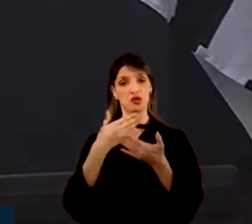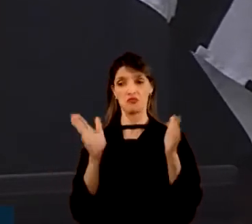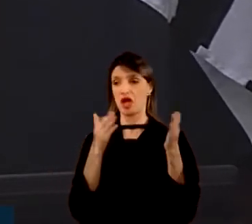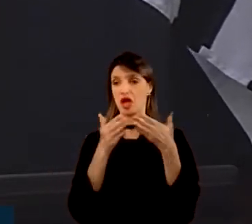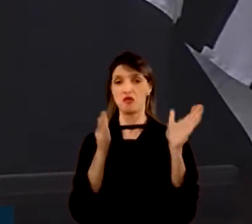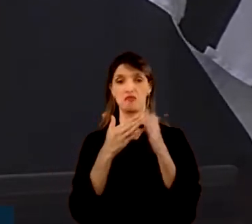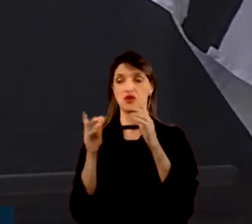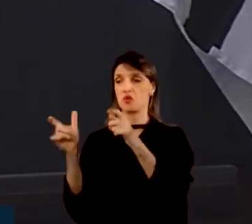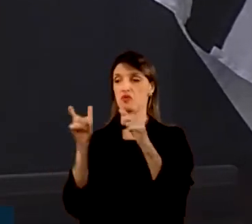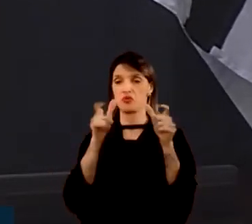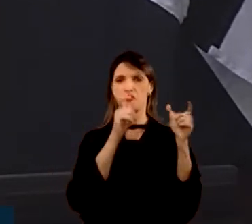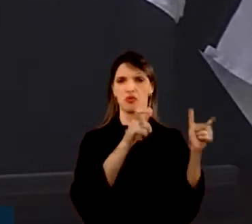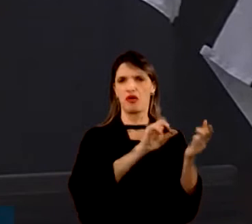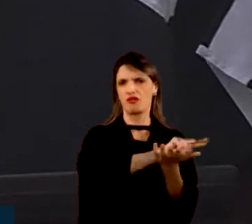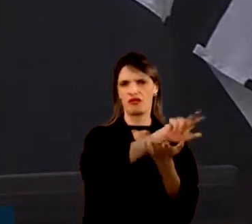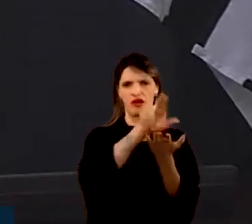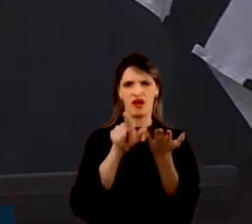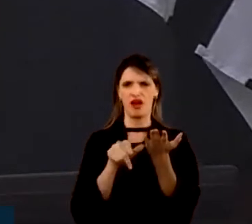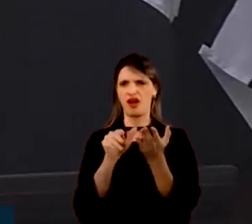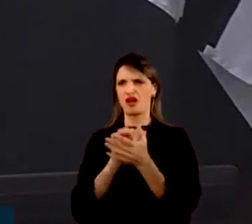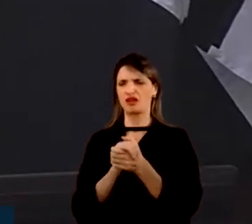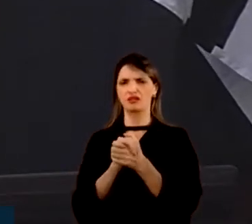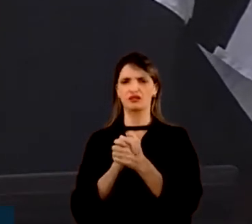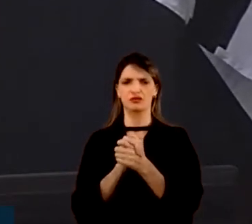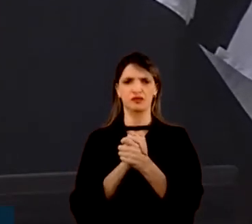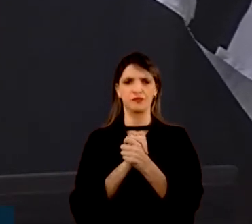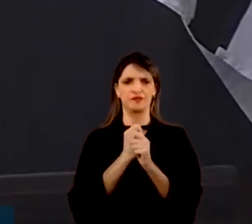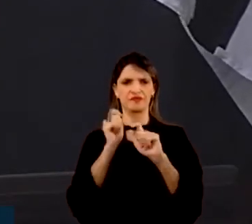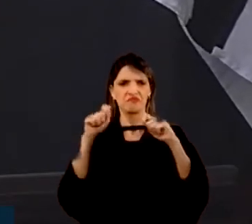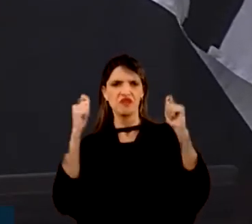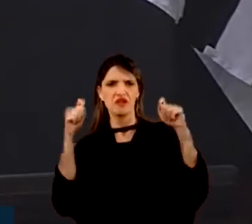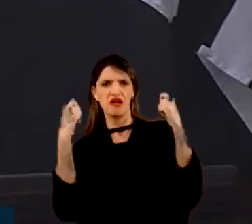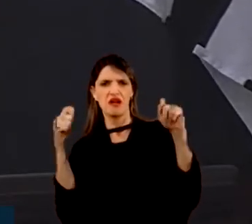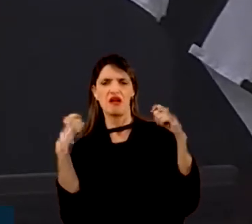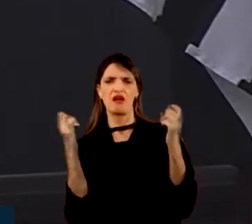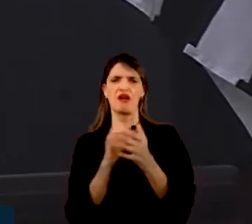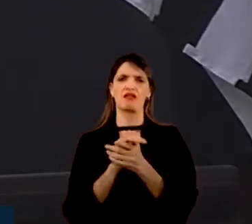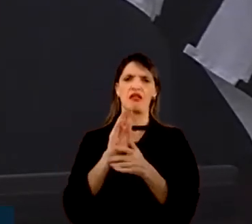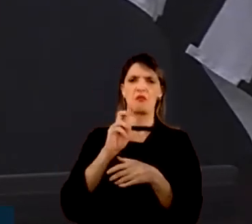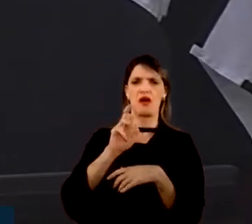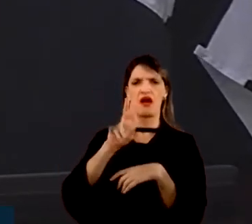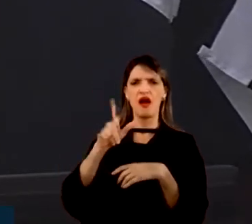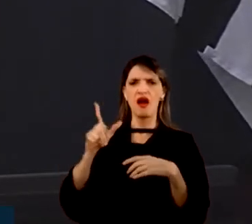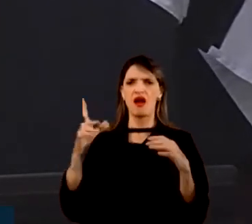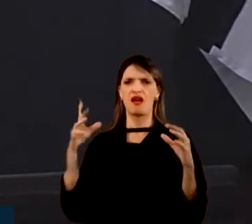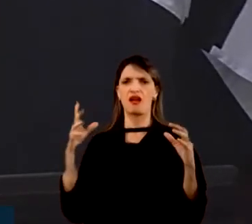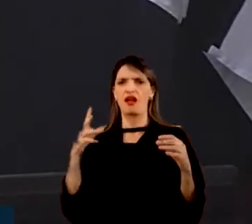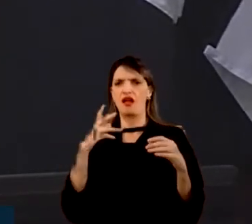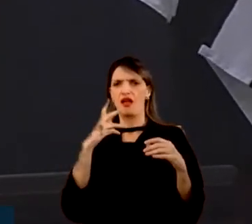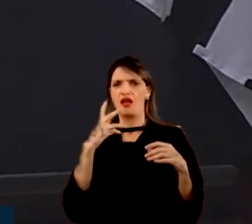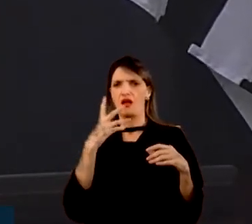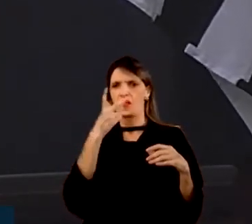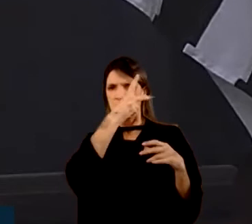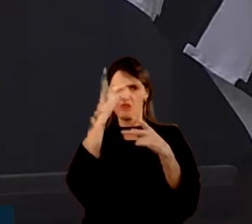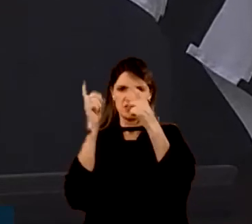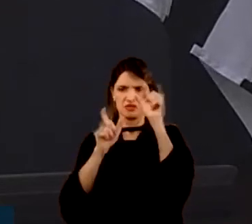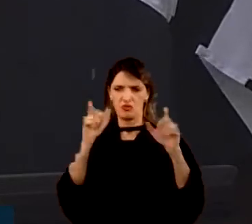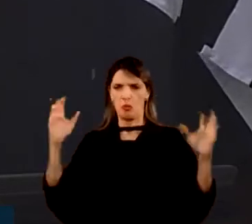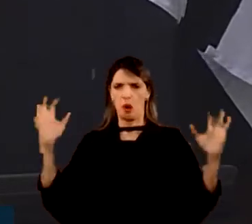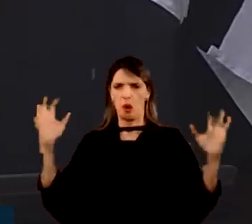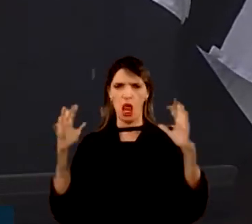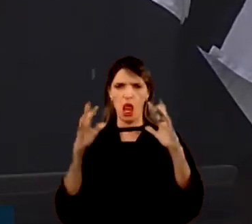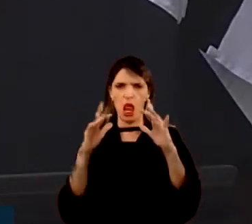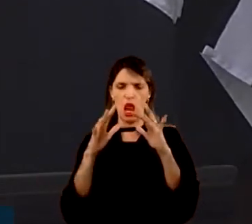bares, com aglomeração de pessoas. E também concordo que um restaurante sentado